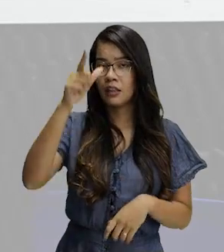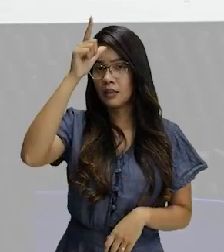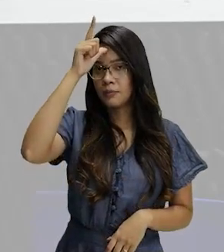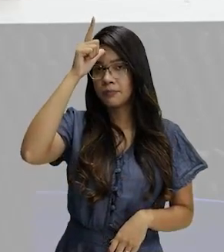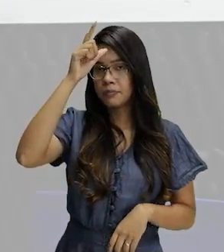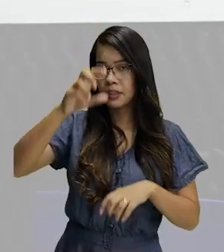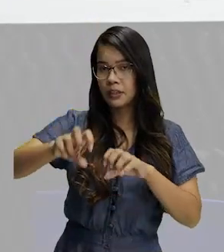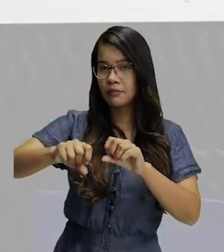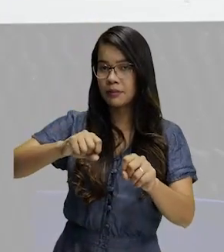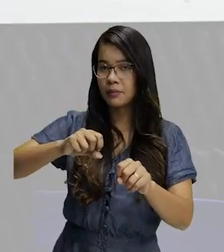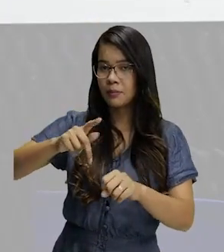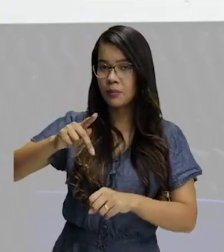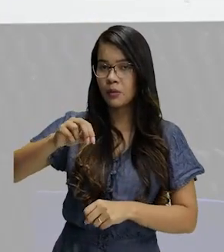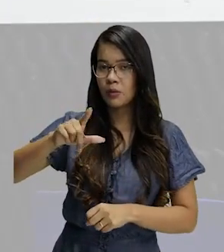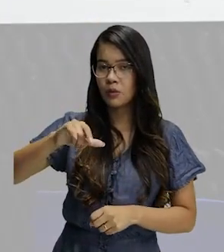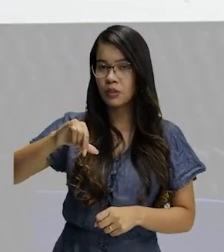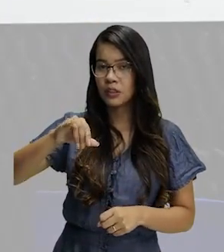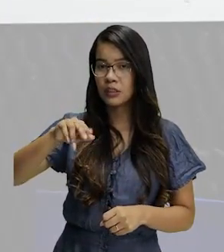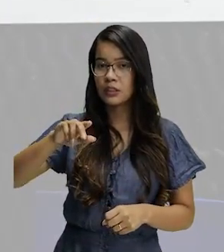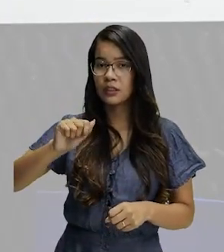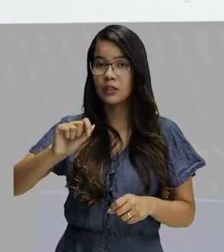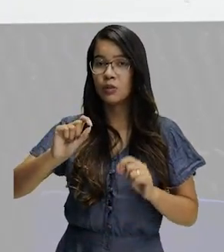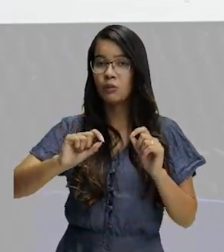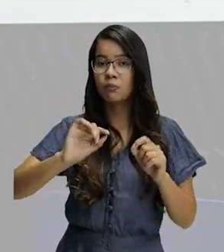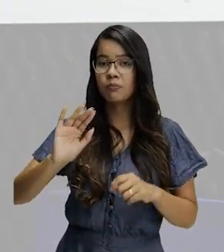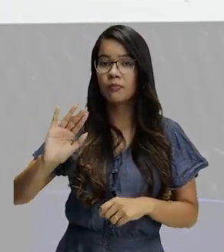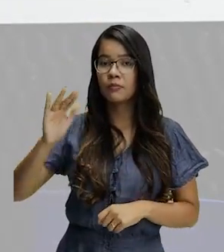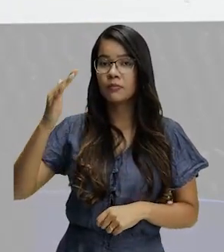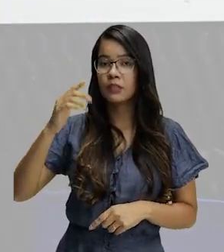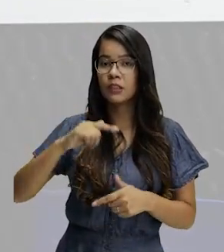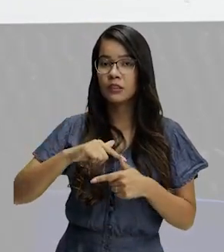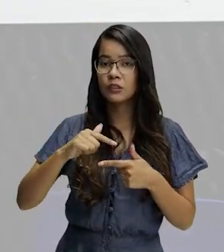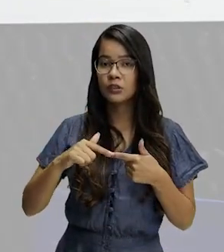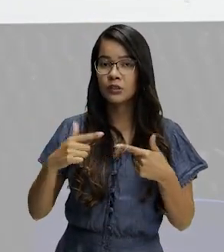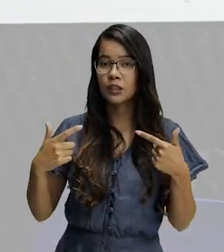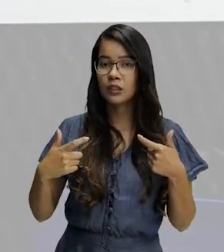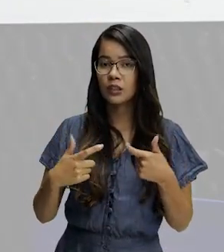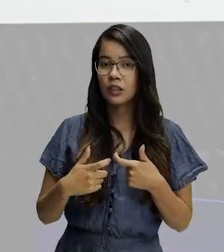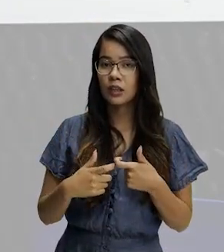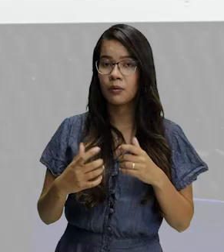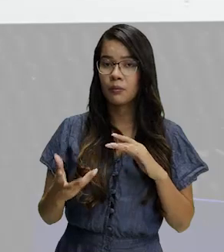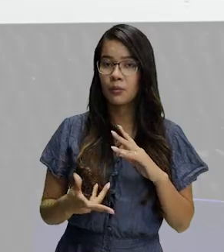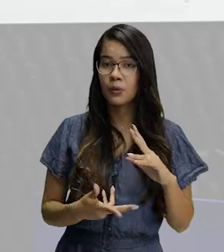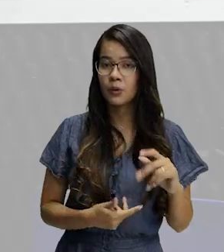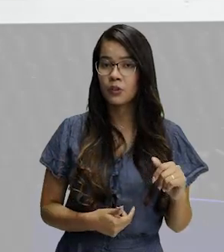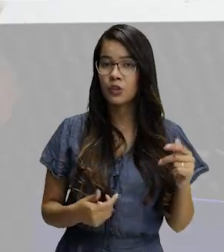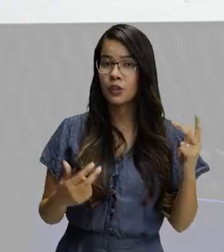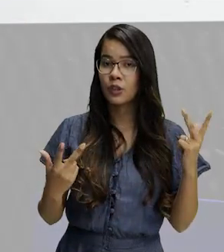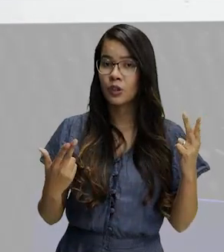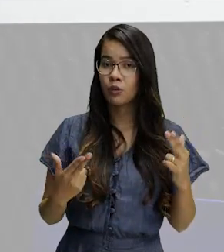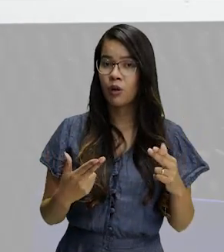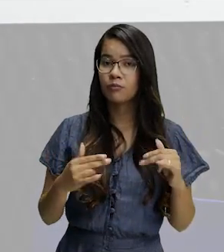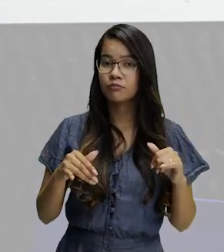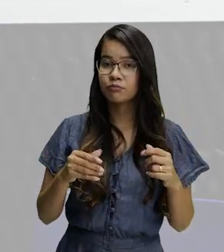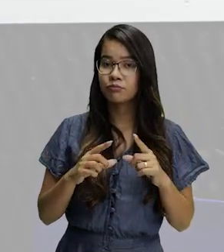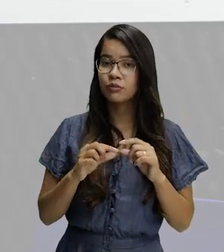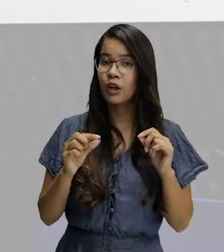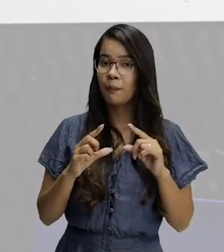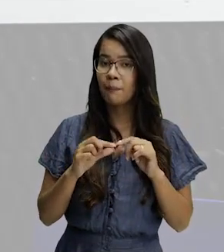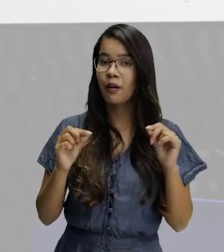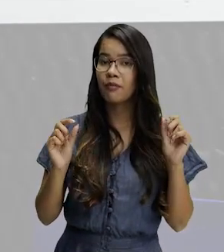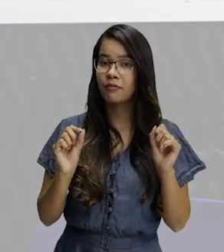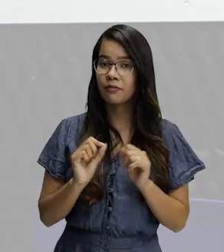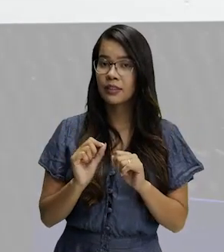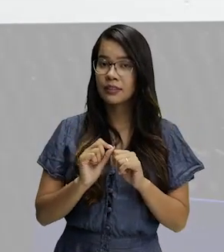quê? O estopim da Segunda Guerra Mundial. A causa imediata da Segunda. Algo semelhante o Japão está fazendo na Ásia.